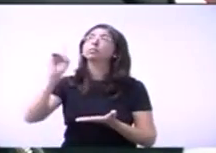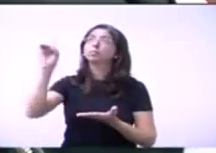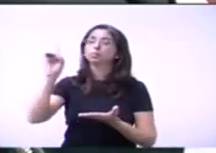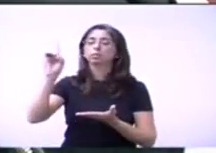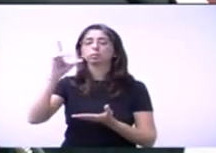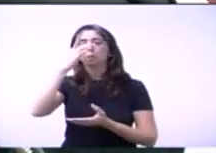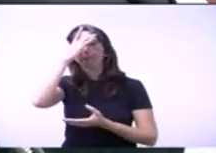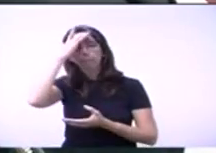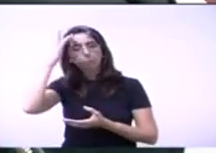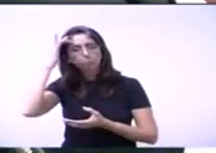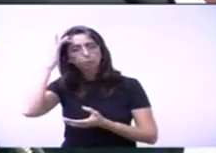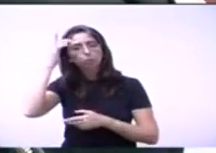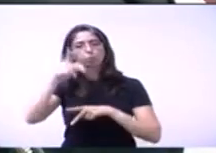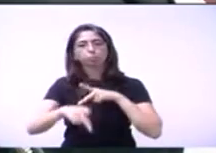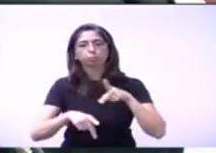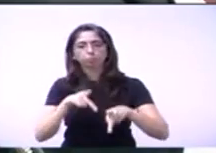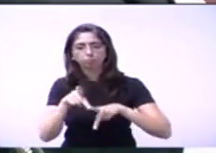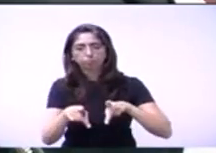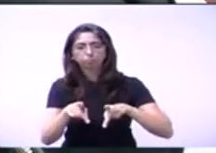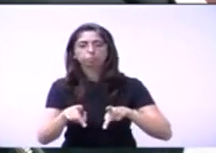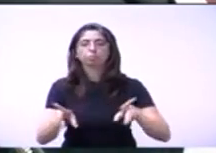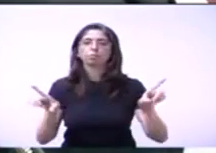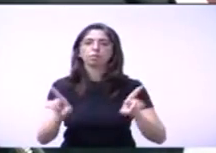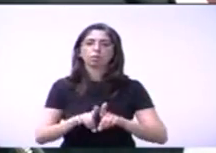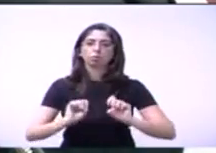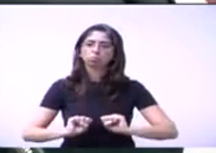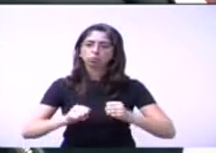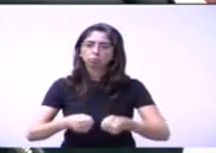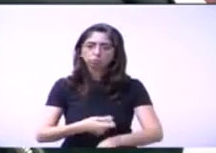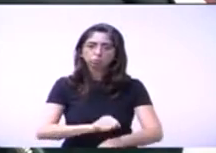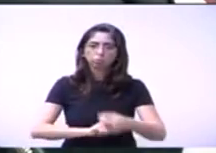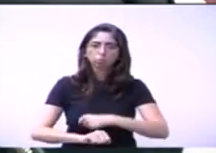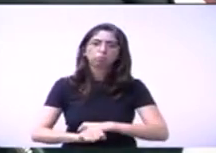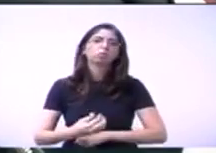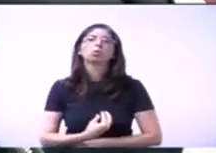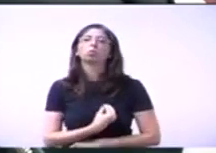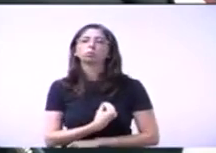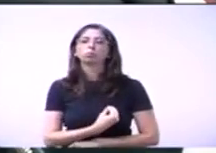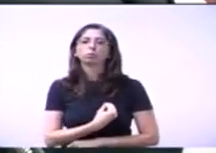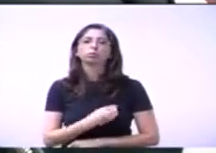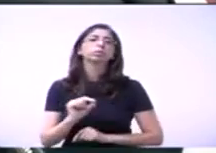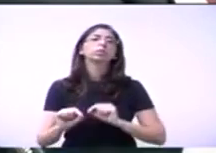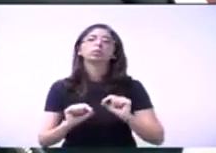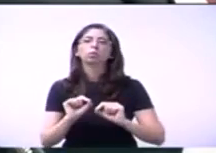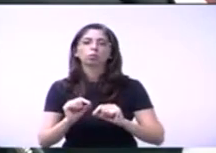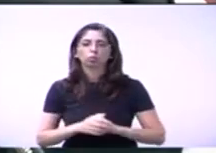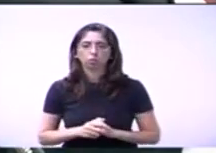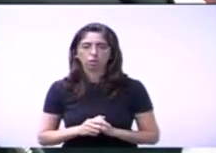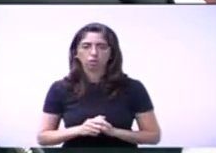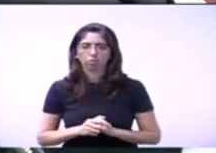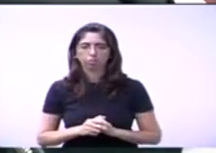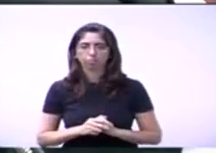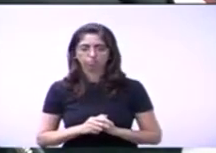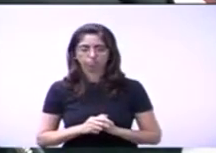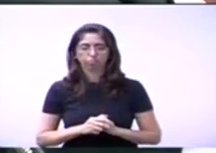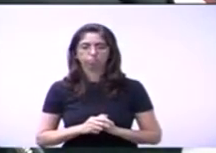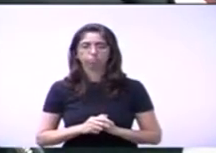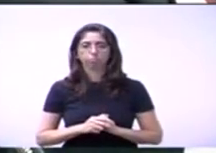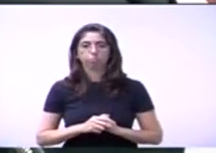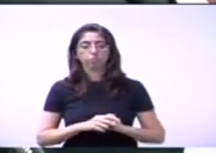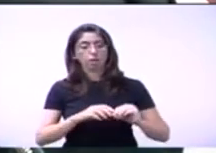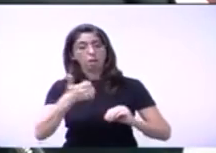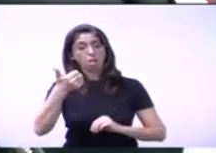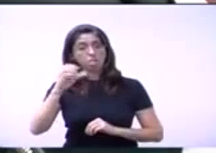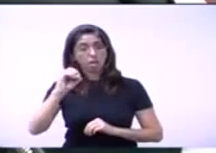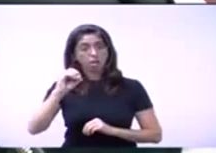humanos, além de esforço por uma vida compreendida aos mandamentos de Deus. Fica